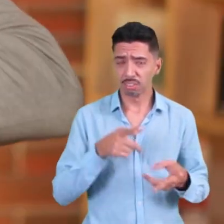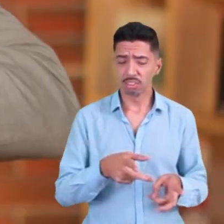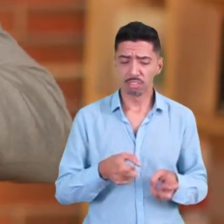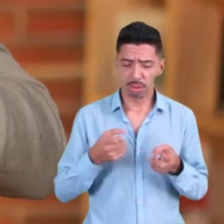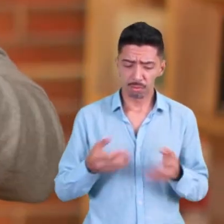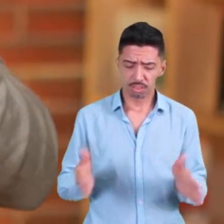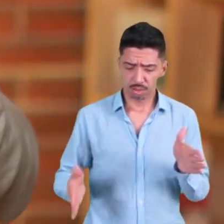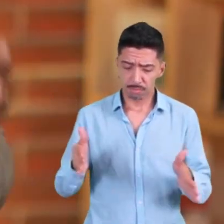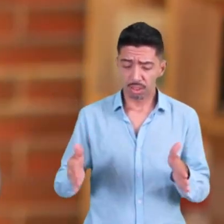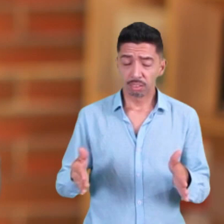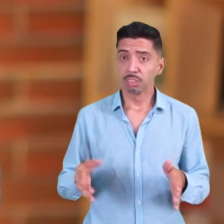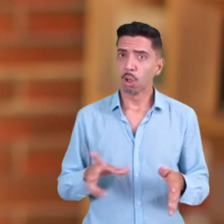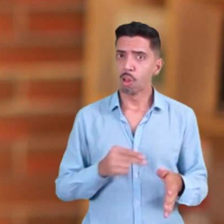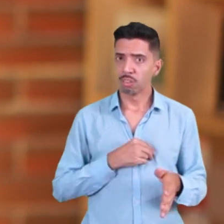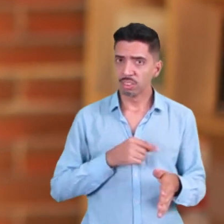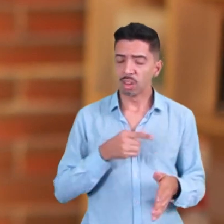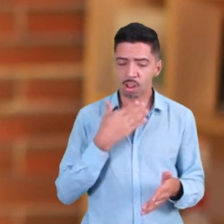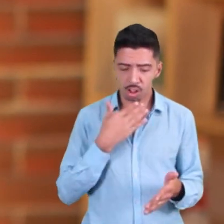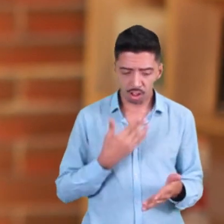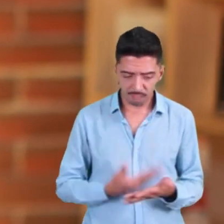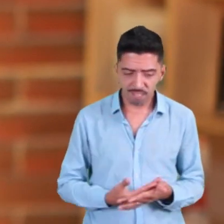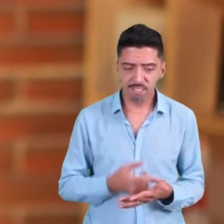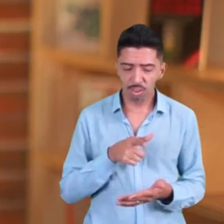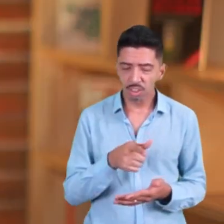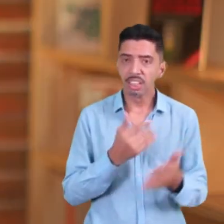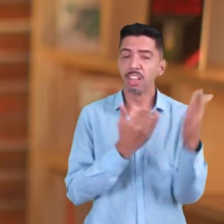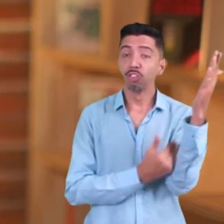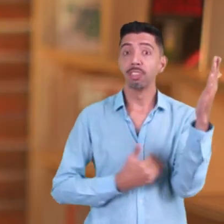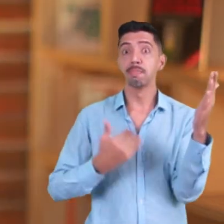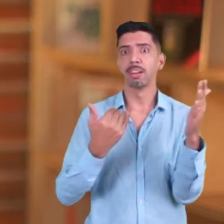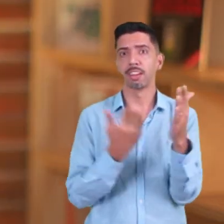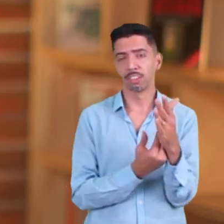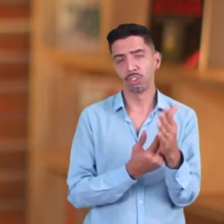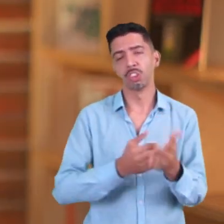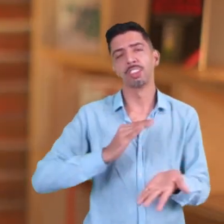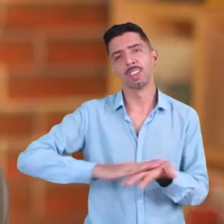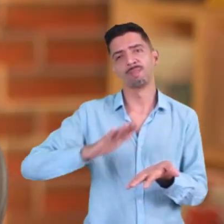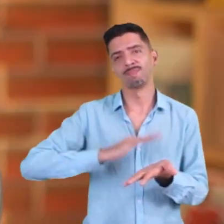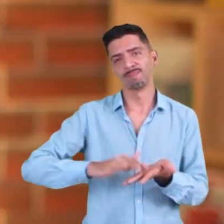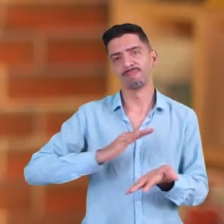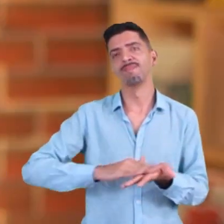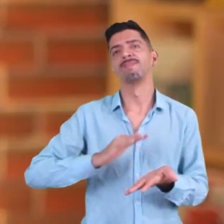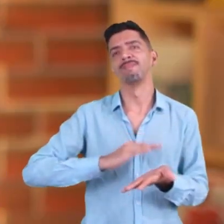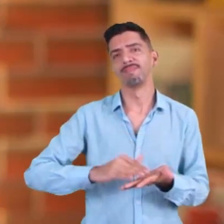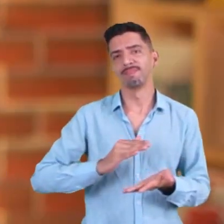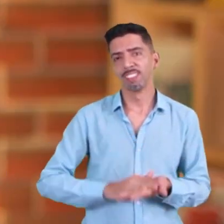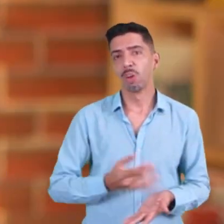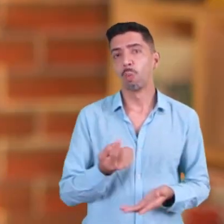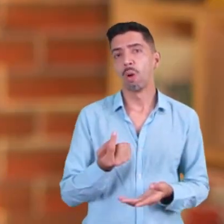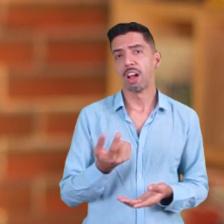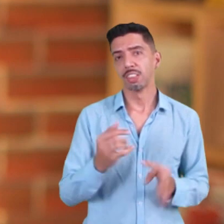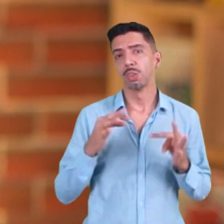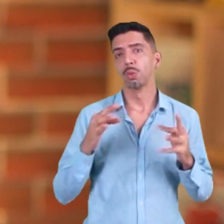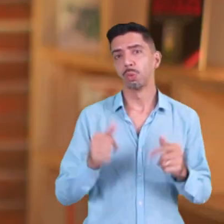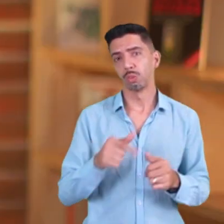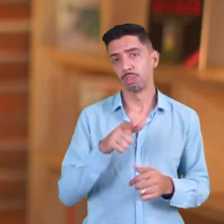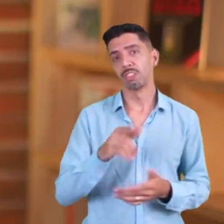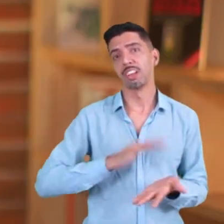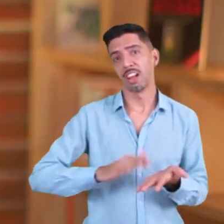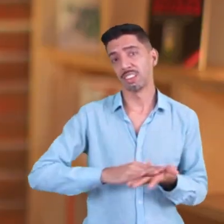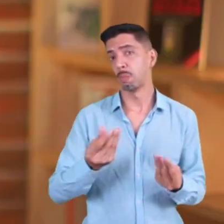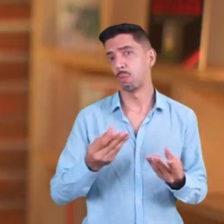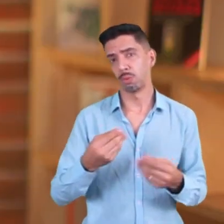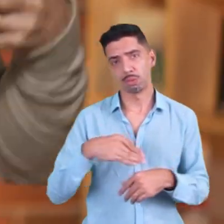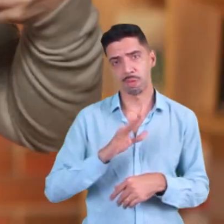em quase todas as nossas atitudes. Mas como é que eu combato isso? Com a educação do comportamento financeiro.